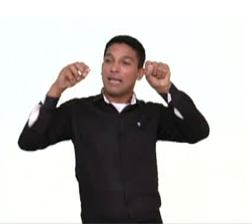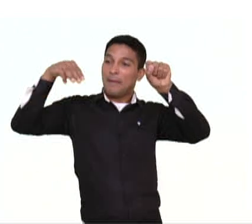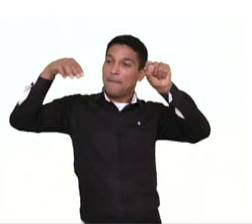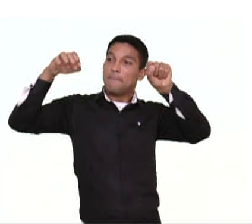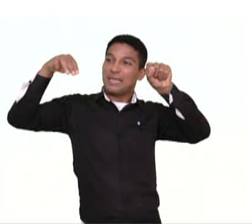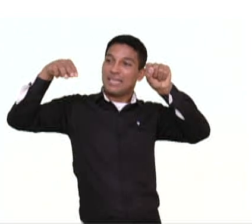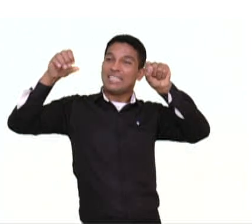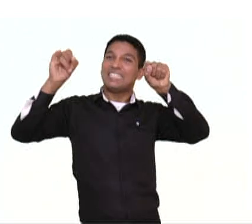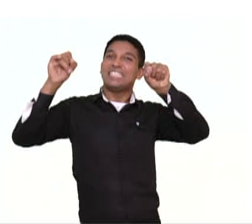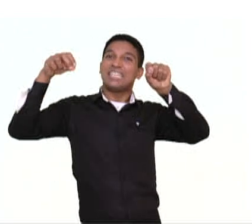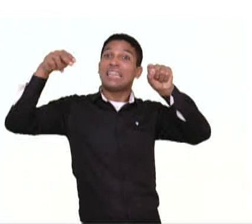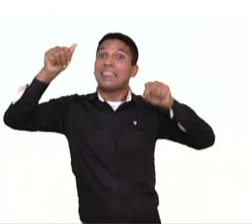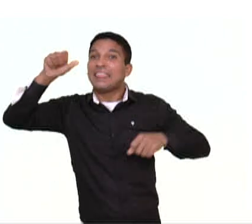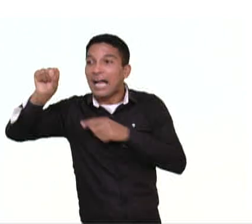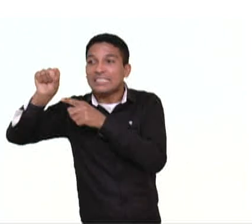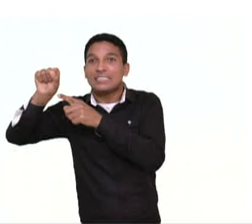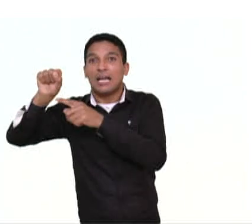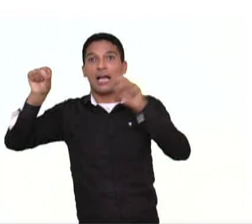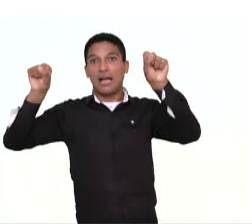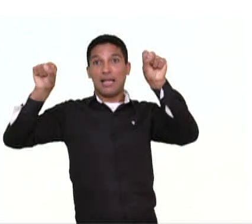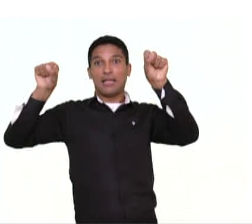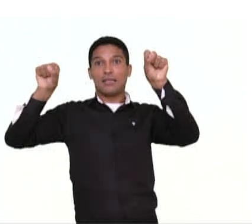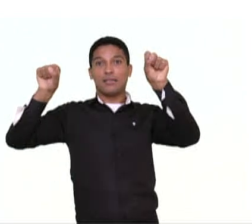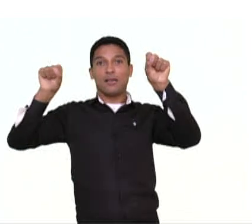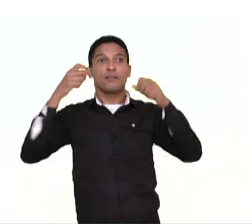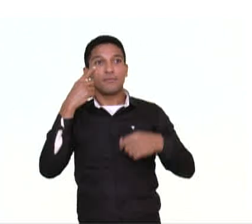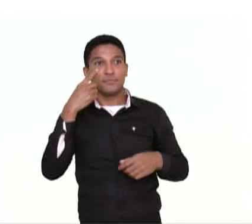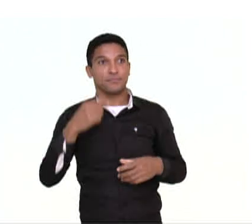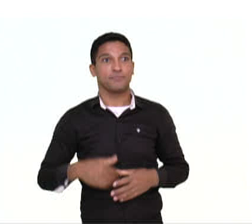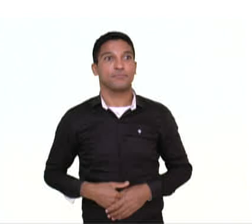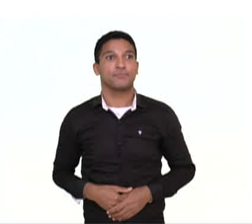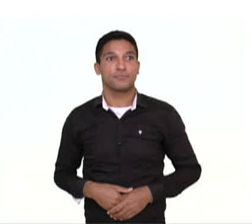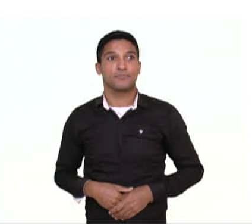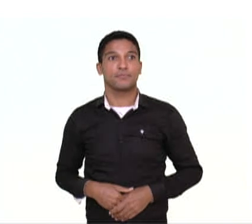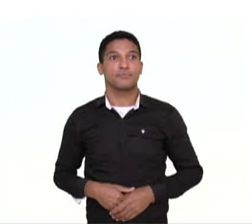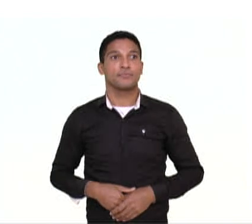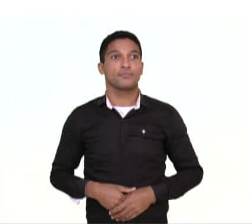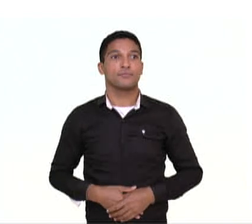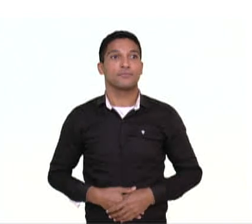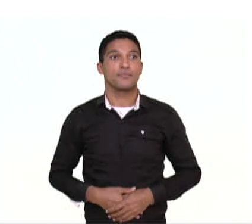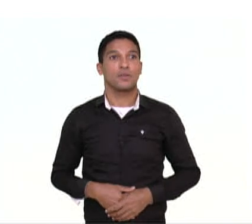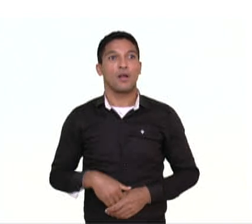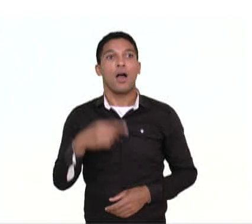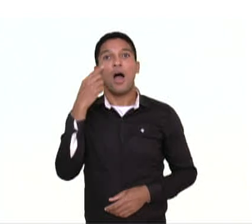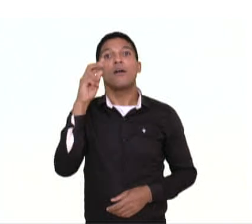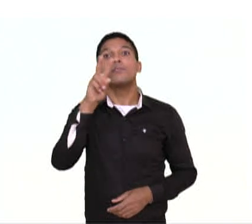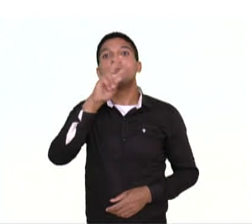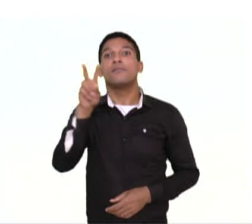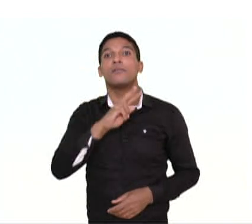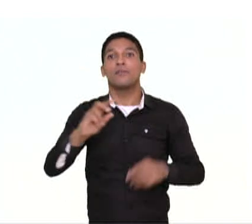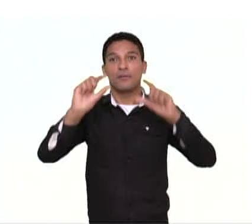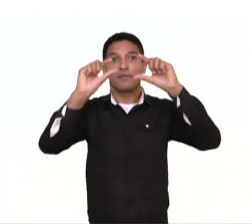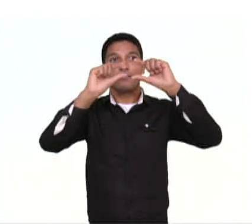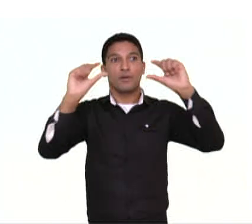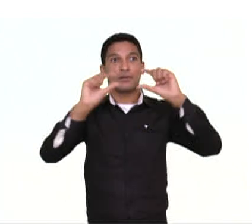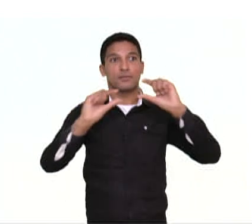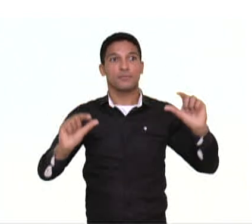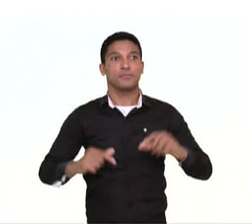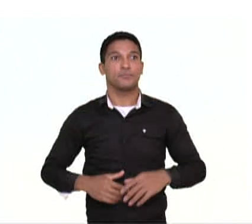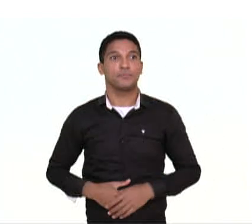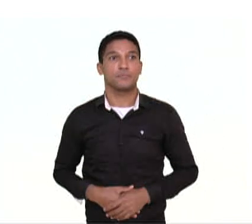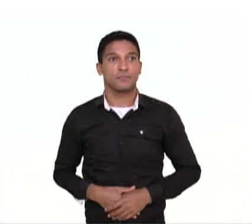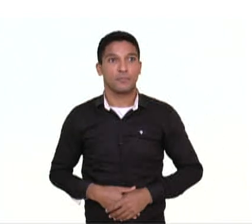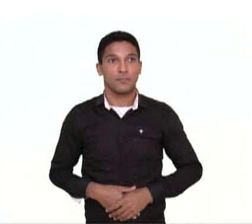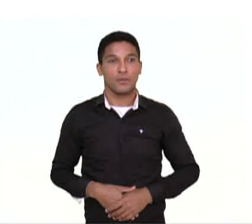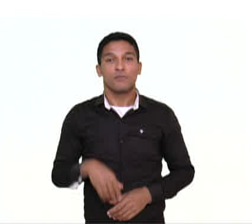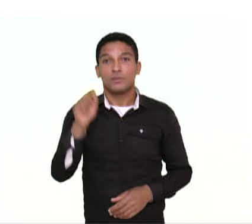A quarta, a chance concreta para discutir. E a quinta, que os homens podem fazer o quê?